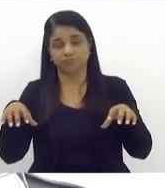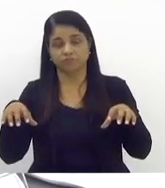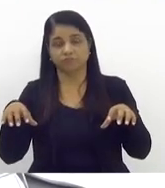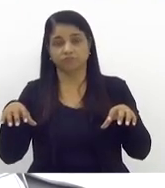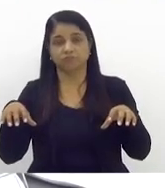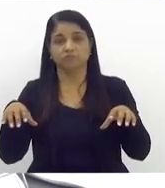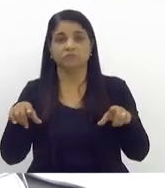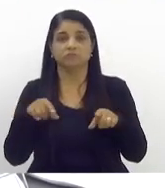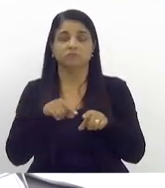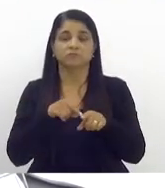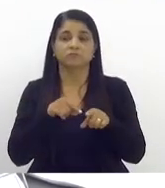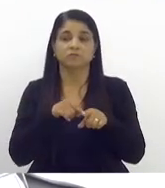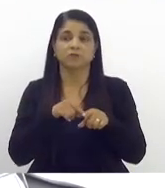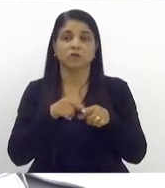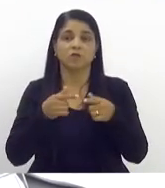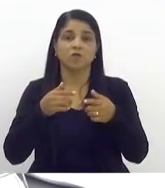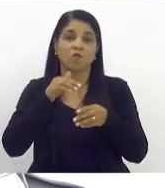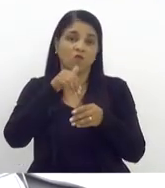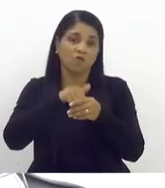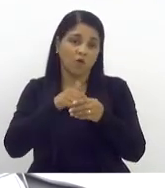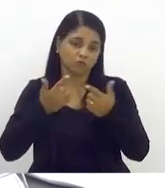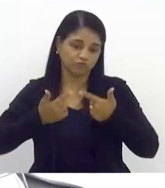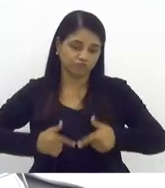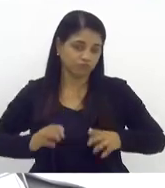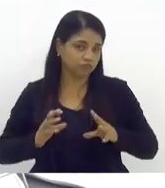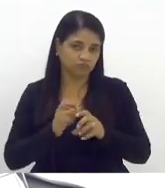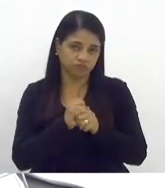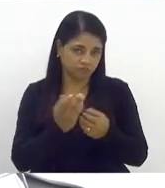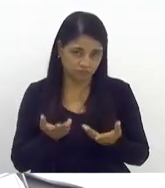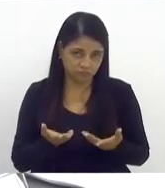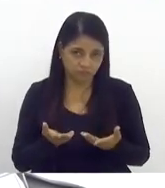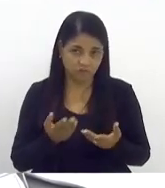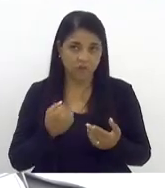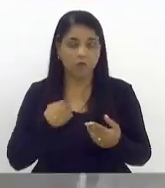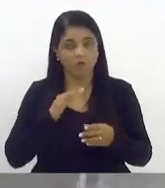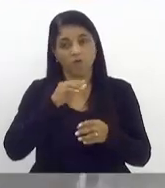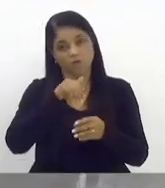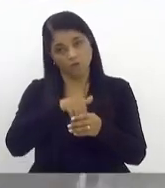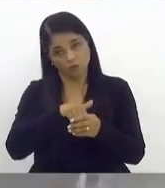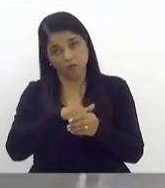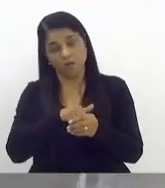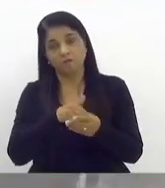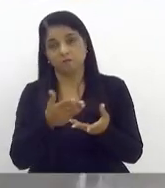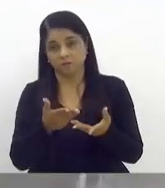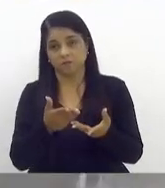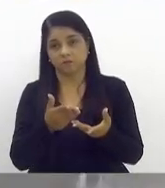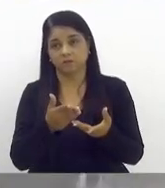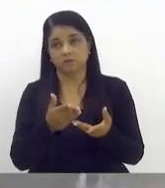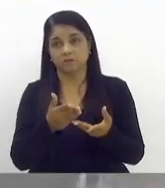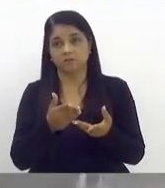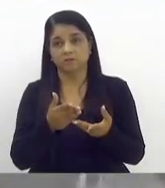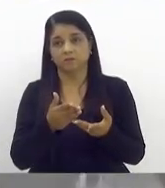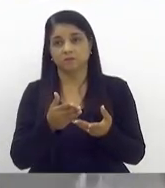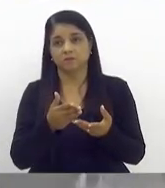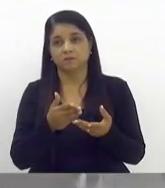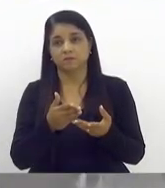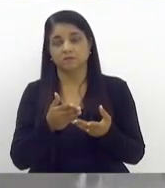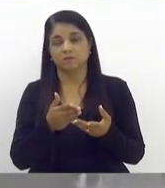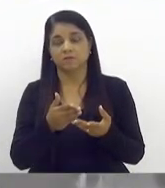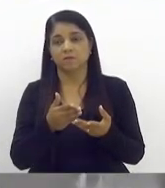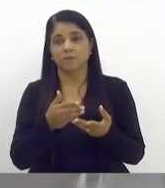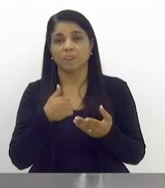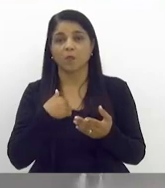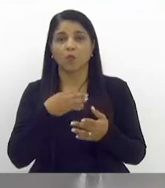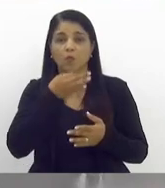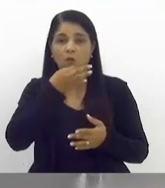em abstenção, ele não conta para unanimidade. Eu vou votar favorável. E aí tem um voto favorável. Mas o fato é que o argumento trazido